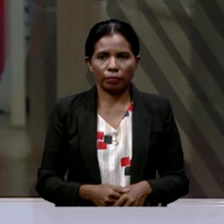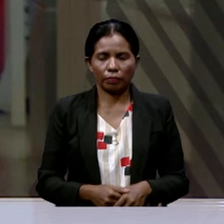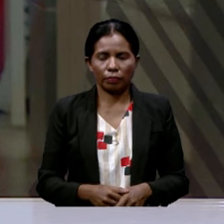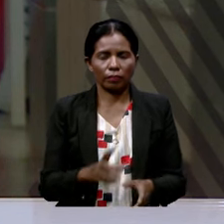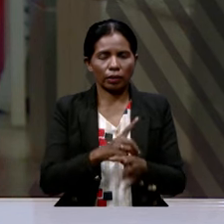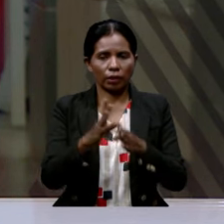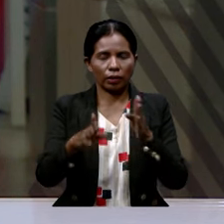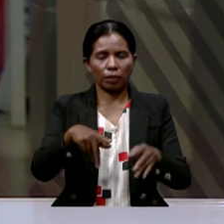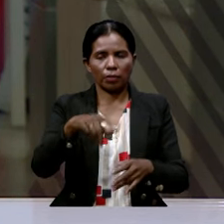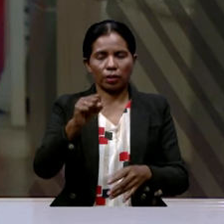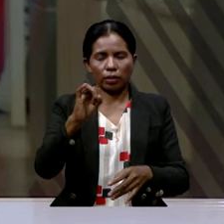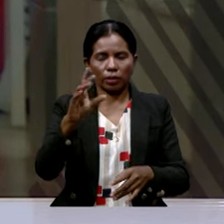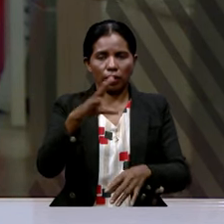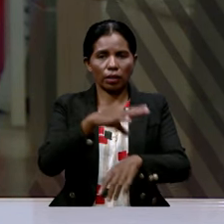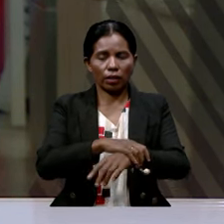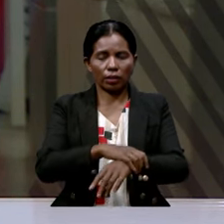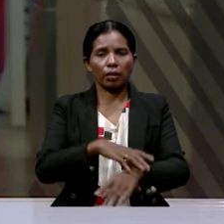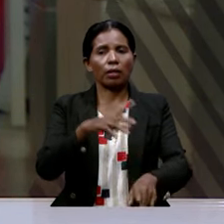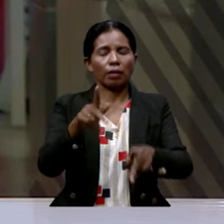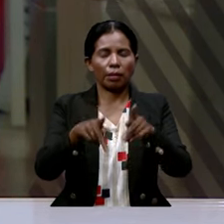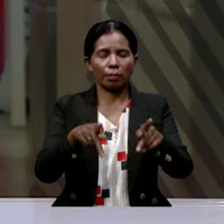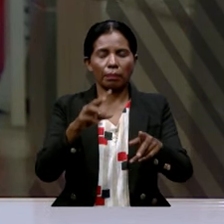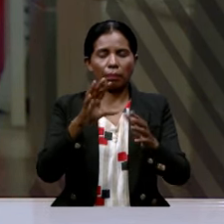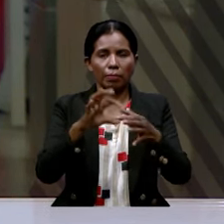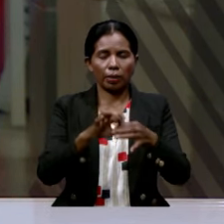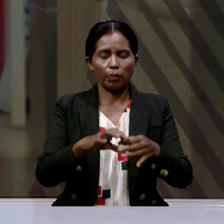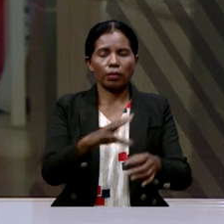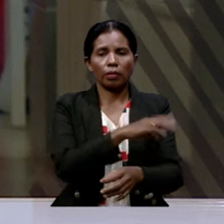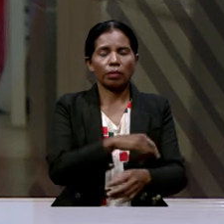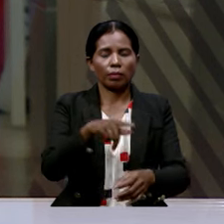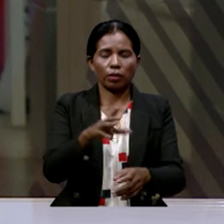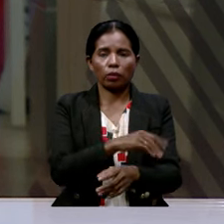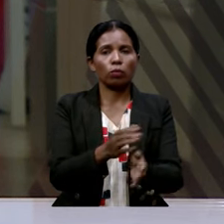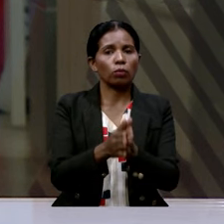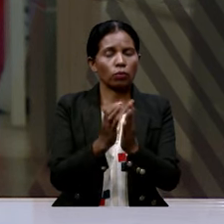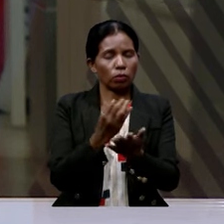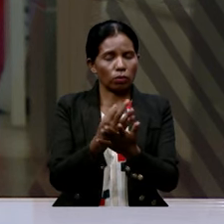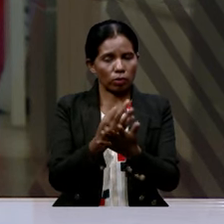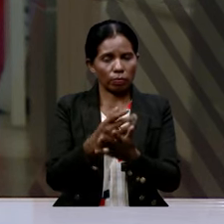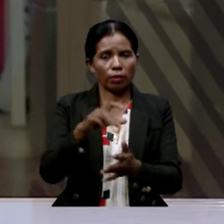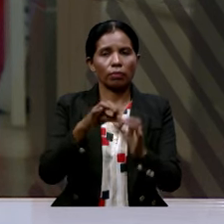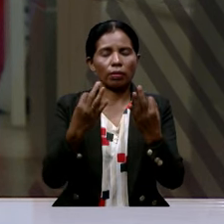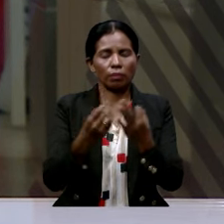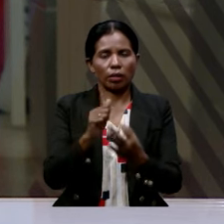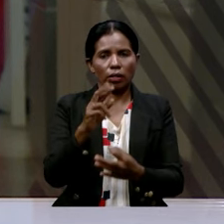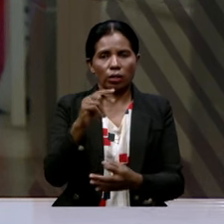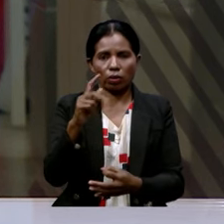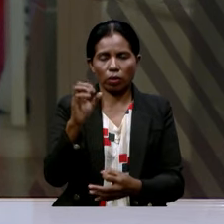Diretor PSIC suspende ona membro PSIC Nebehus Osam ba família fugitivo Arnolfo Teves.